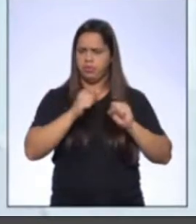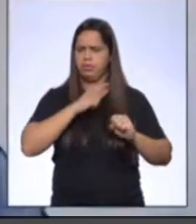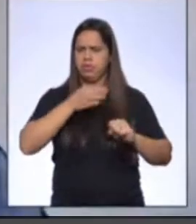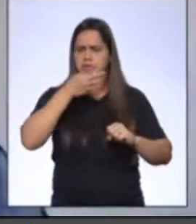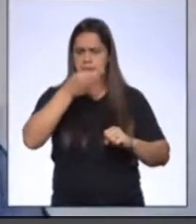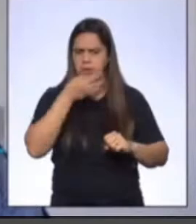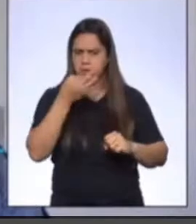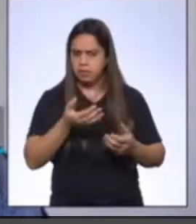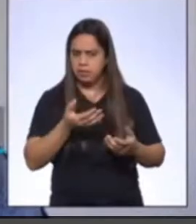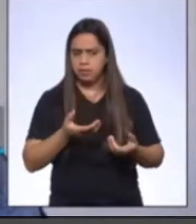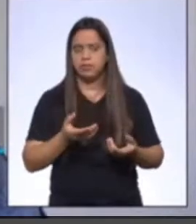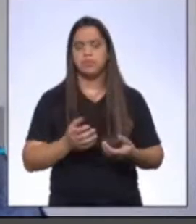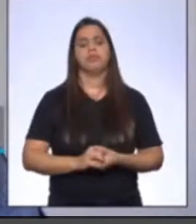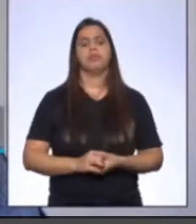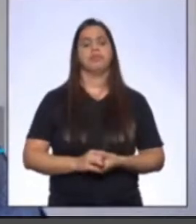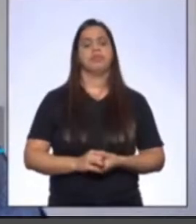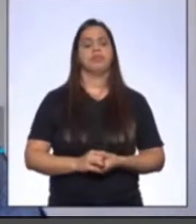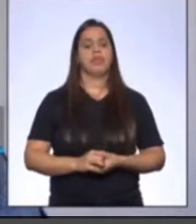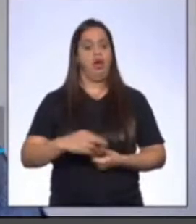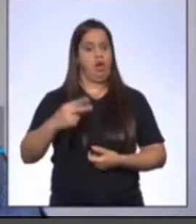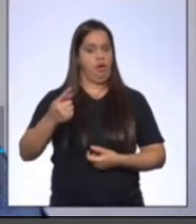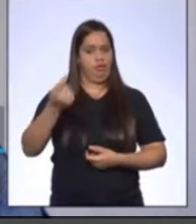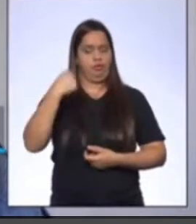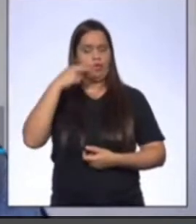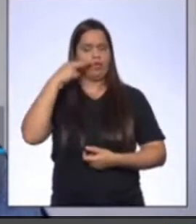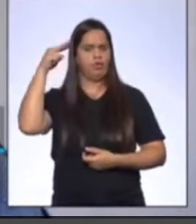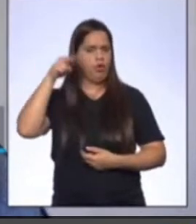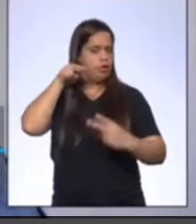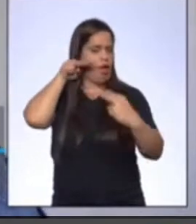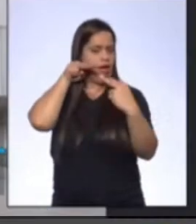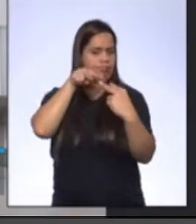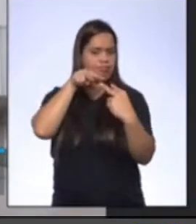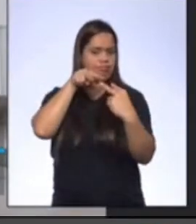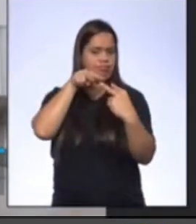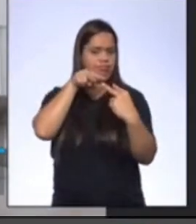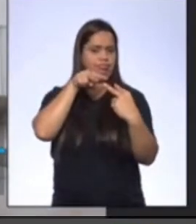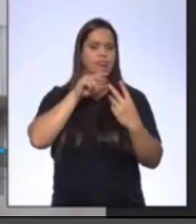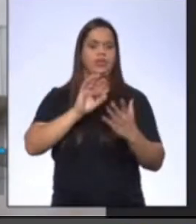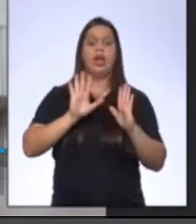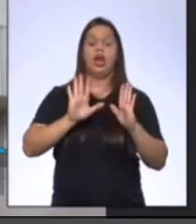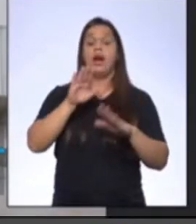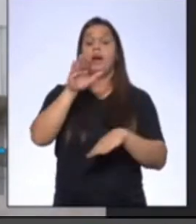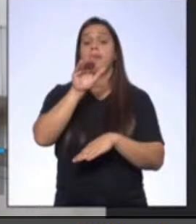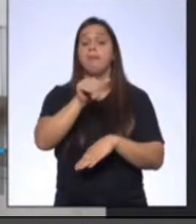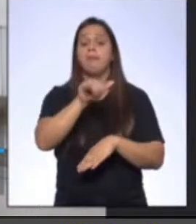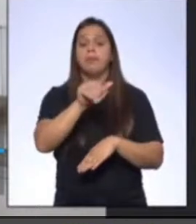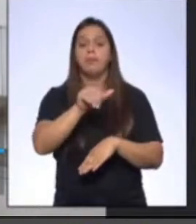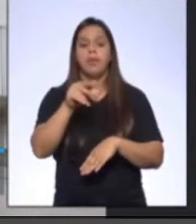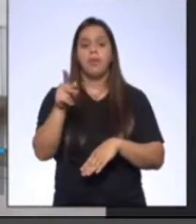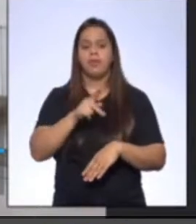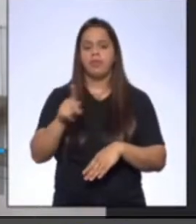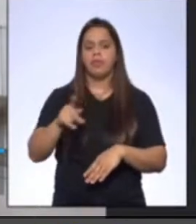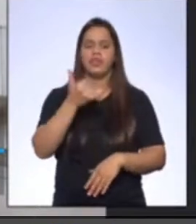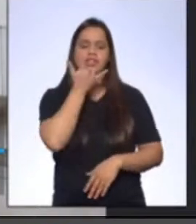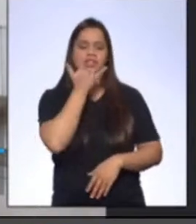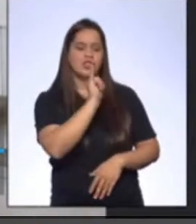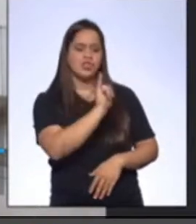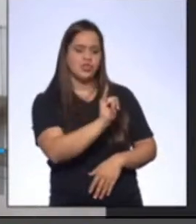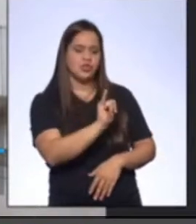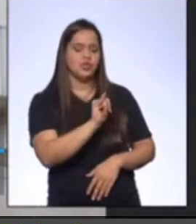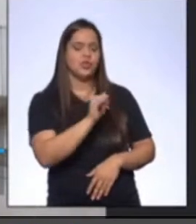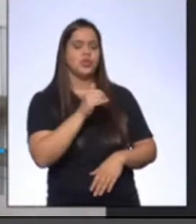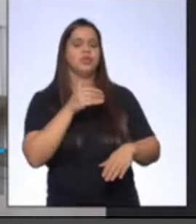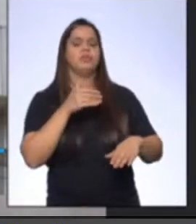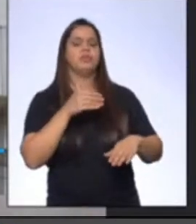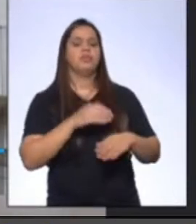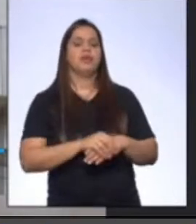mim. Deixa eu olhar no seu olho. Você acredita? Professor Hilton, desculpa interrompê-lo,